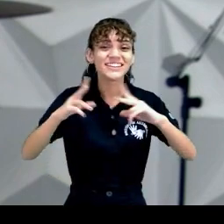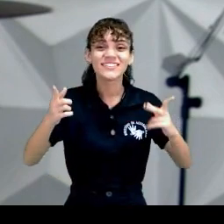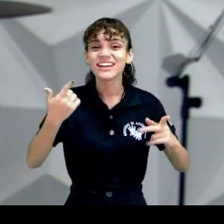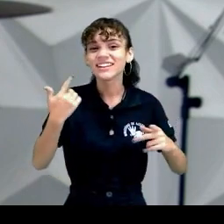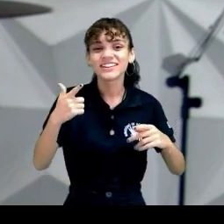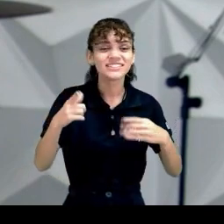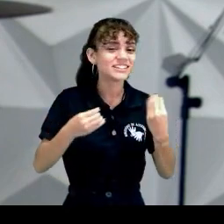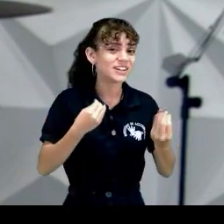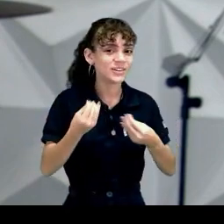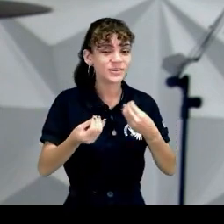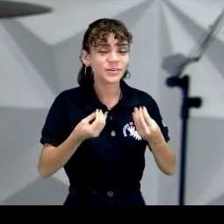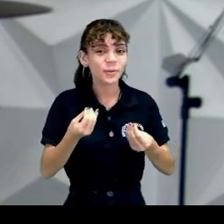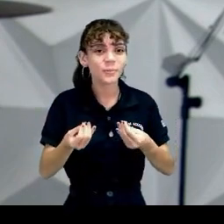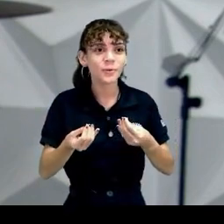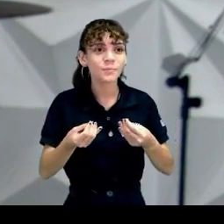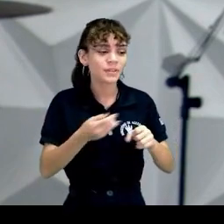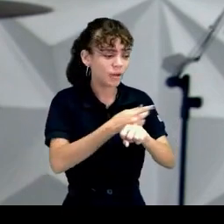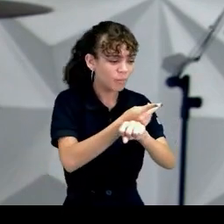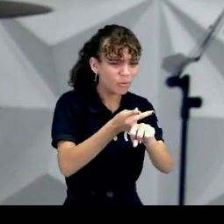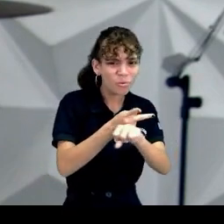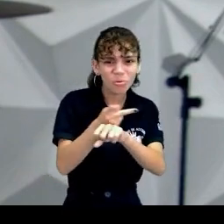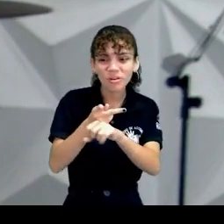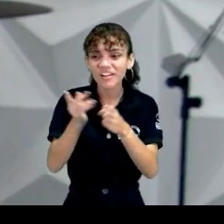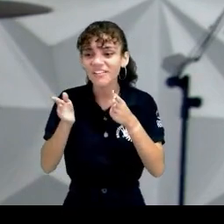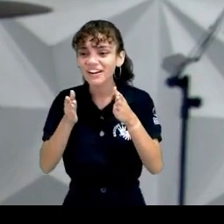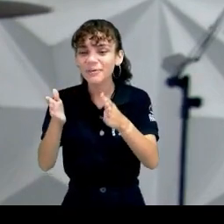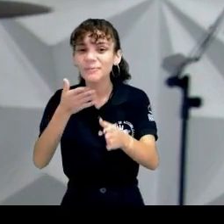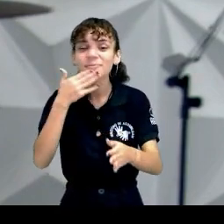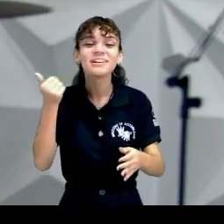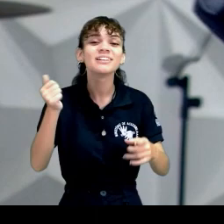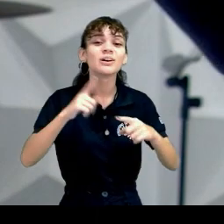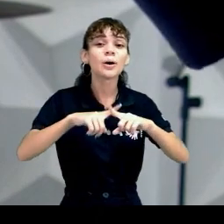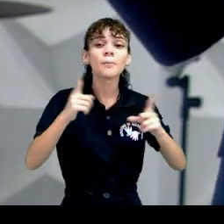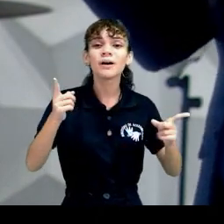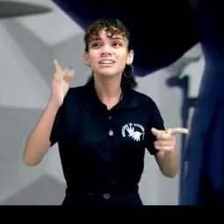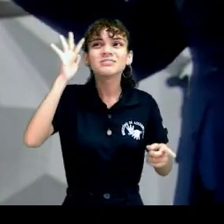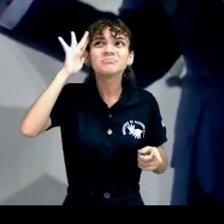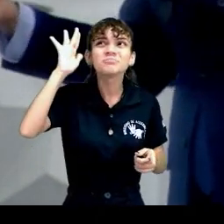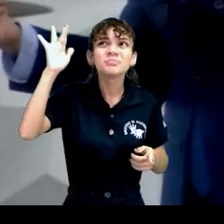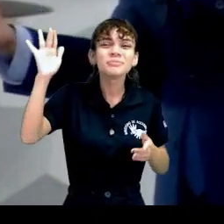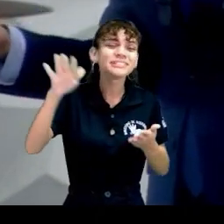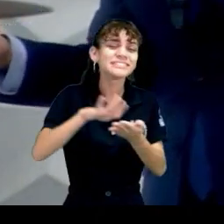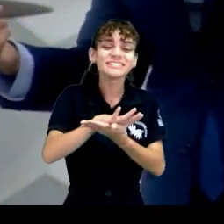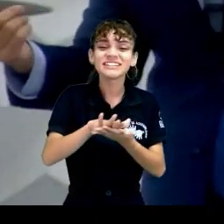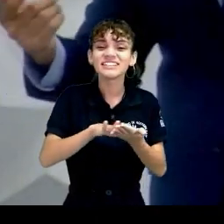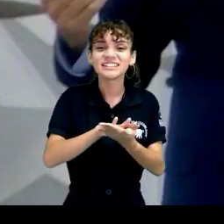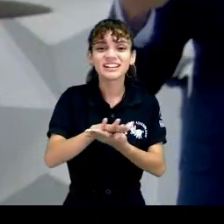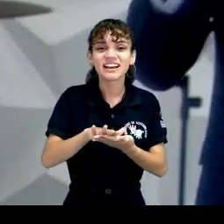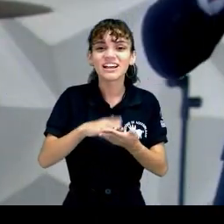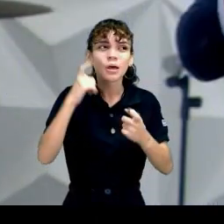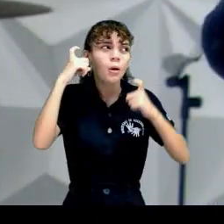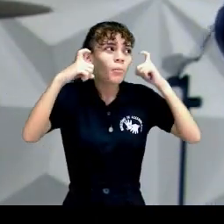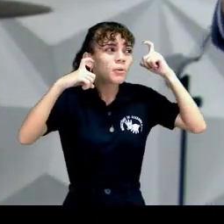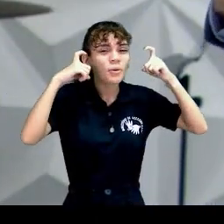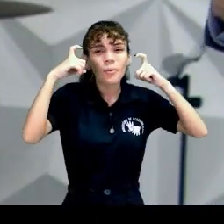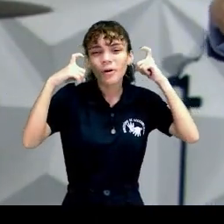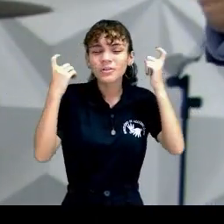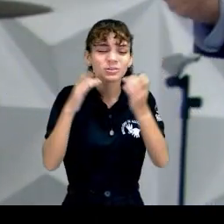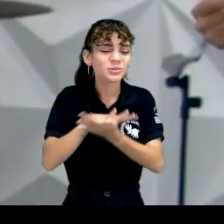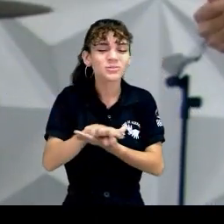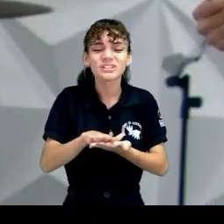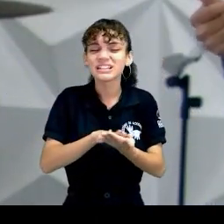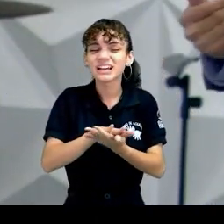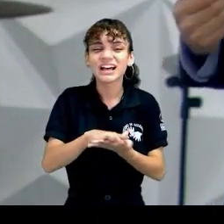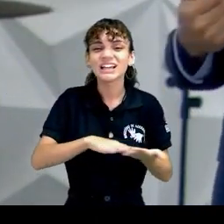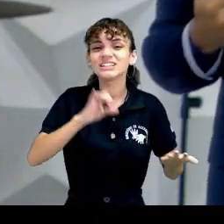não estava preocupado no que os outros iam pensar. Ele não estava, inclusive, preocupado no que os outros iam fazer. Coisa que muitas vezes nos bloqueia,